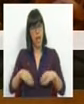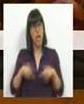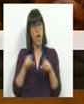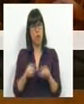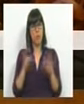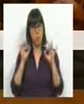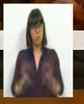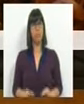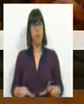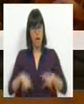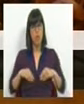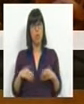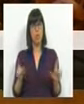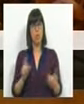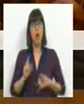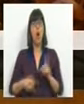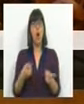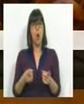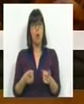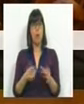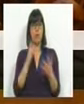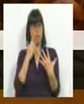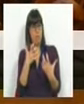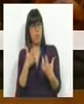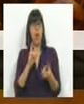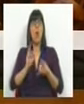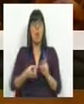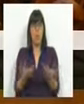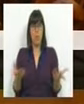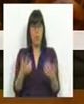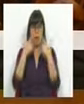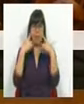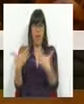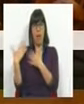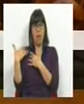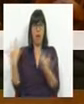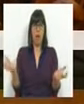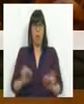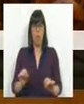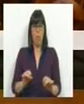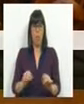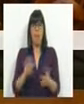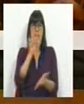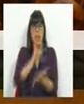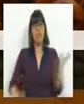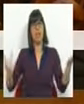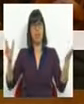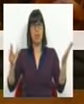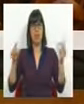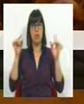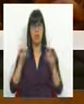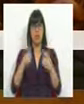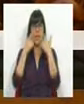na plenitude aquilo que está subjacente a esta irresponsabilidade. Desistam